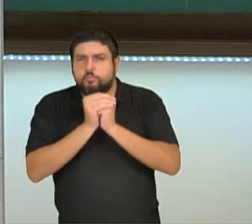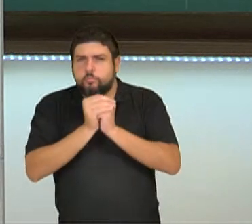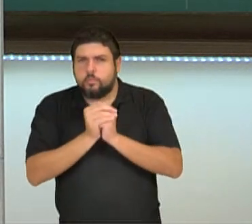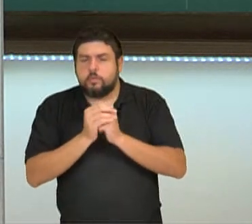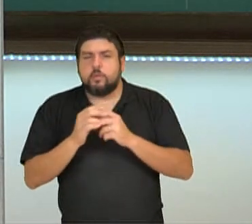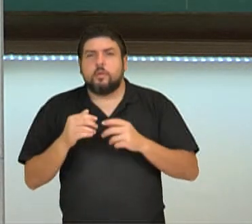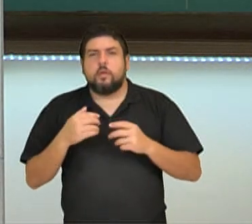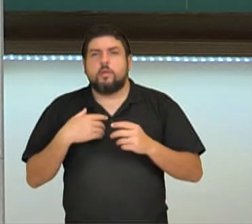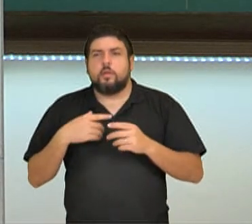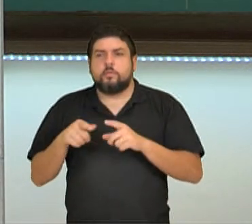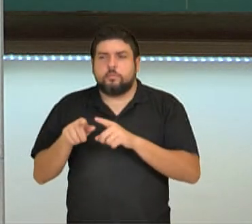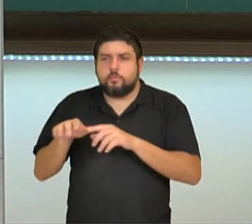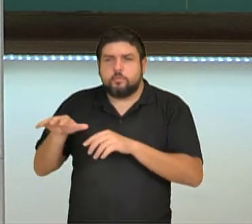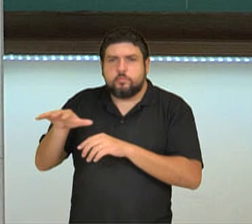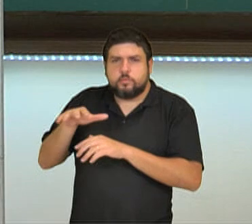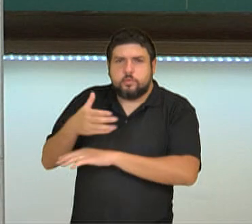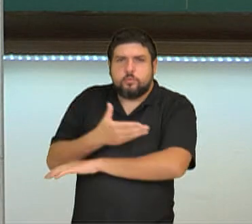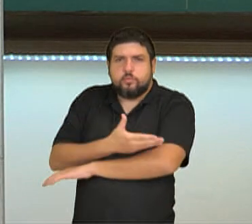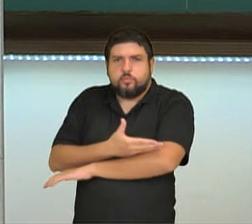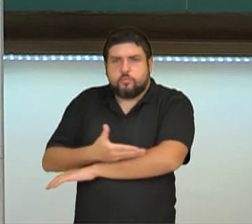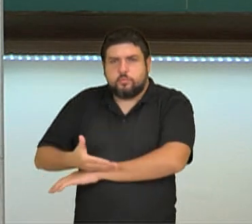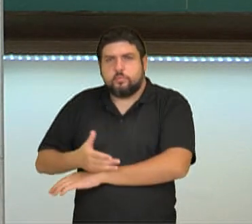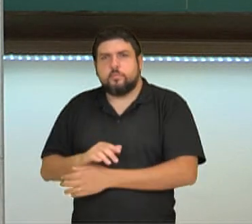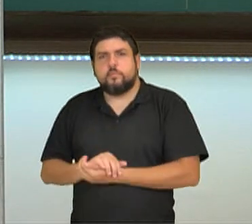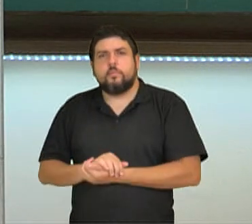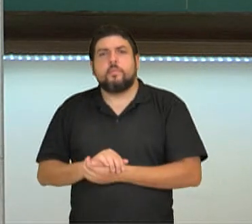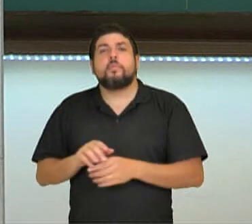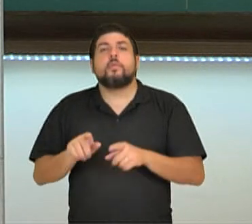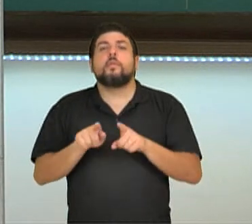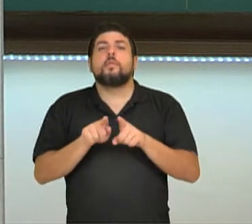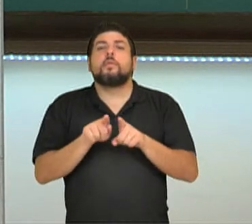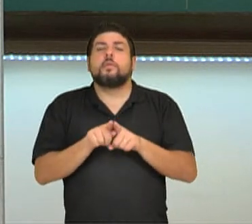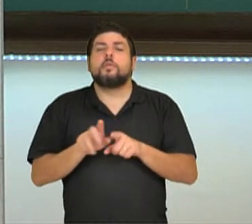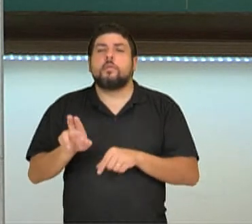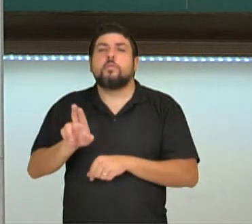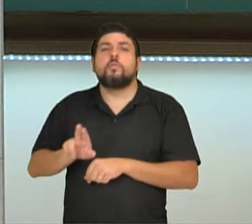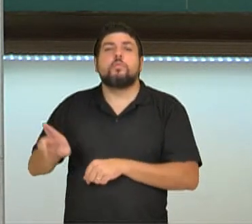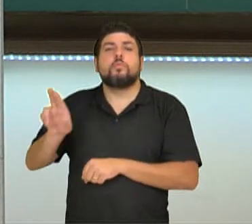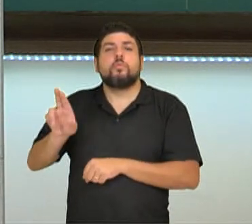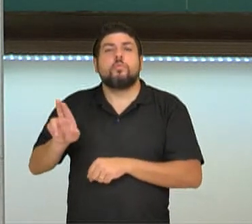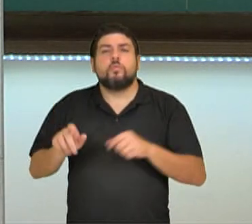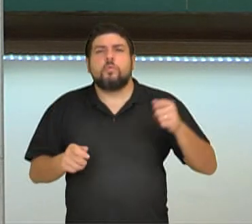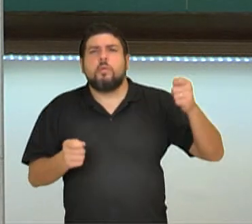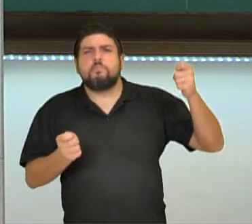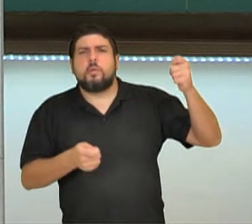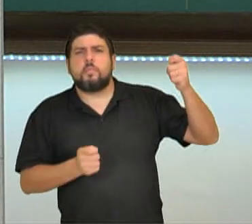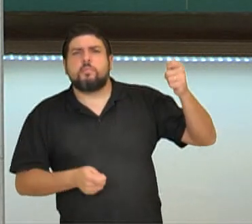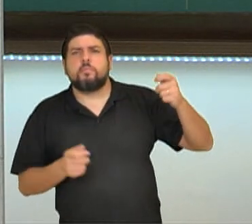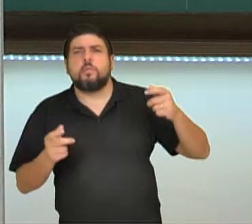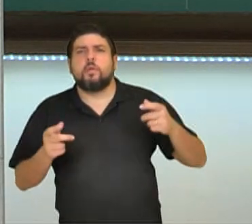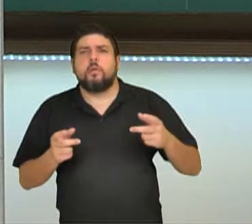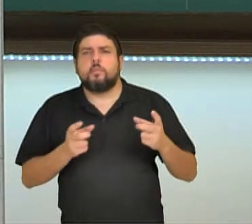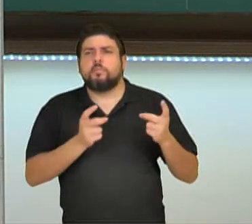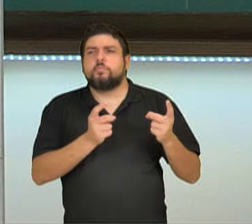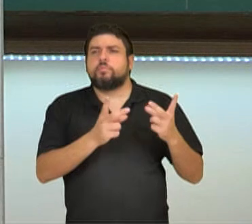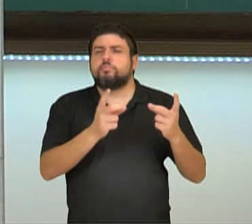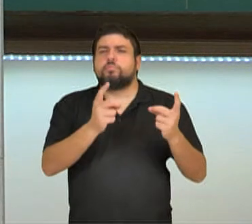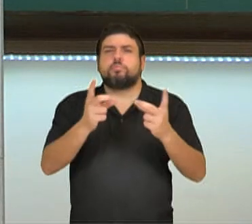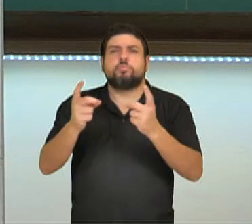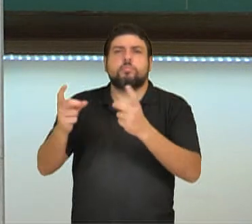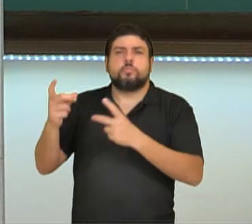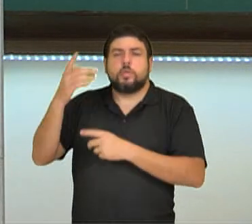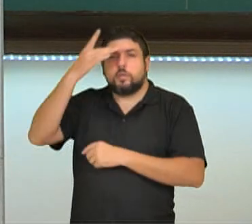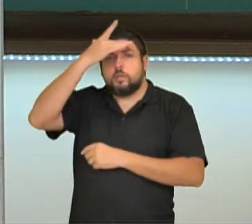religiosos, tá? Era um instrumento desses rituais religiosos. E também era utilizado pelos vendedores ambulantes para chamar as